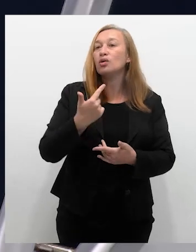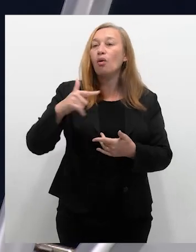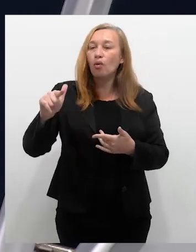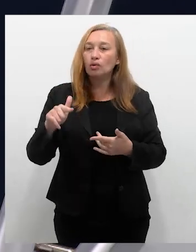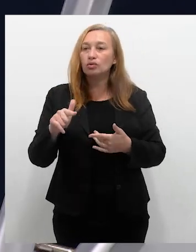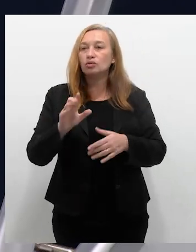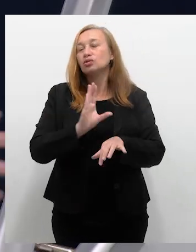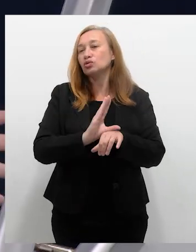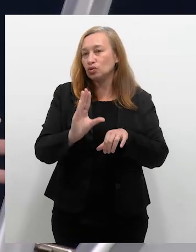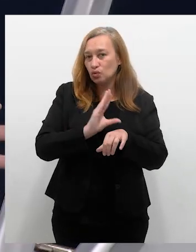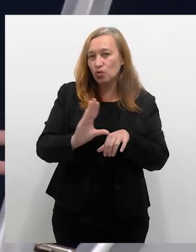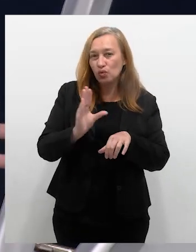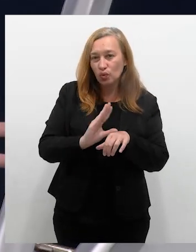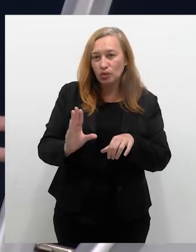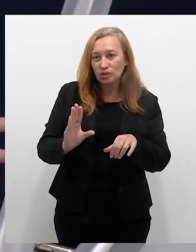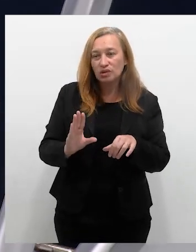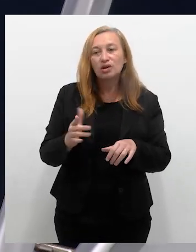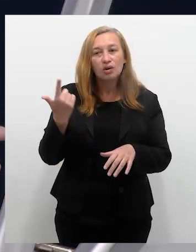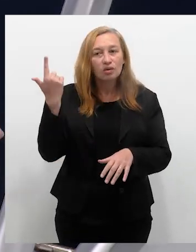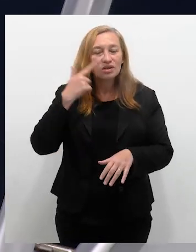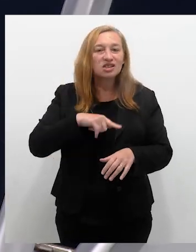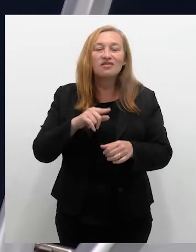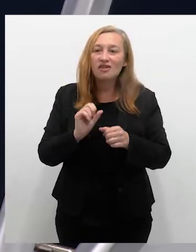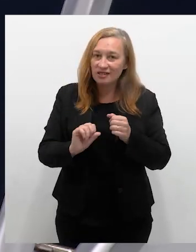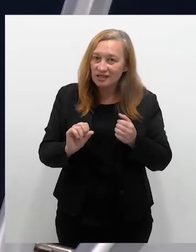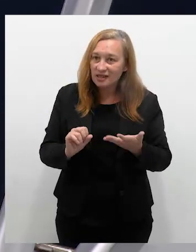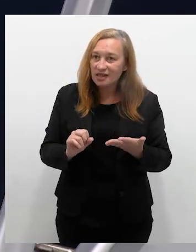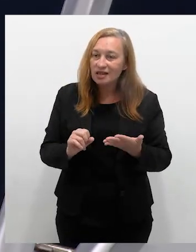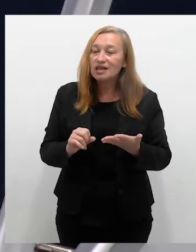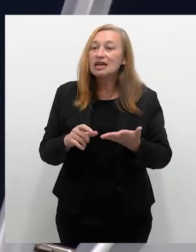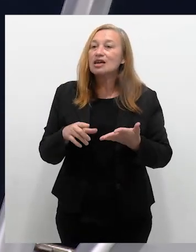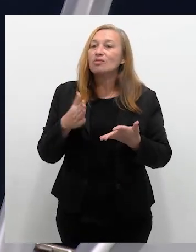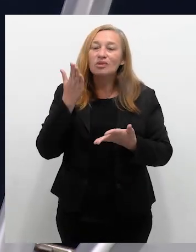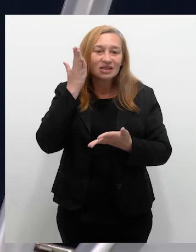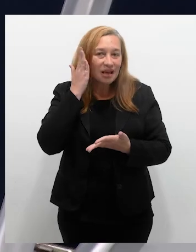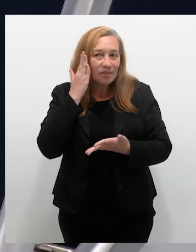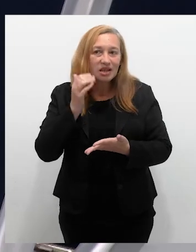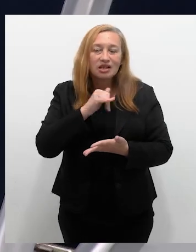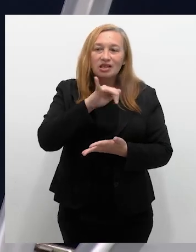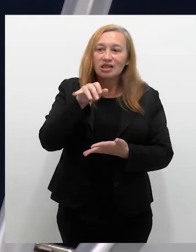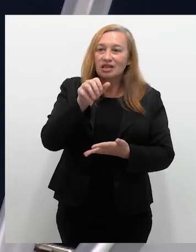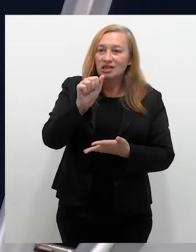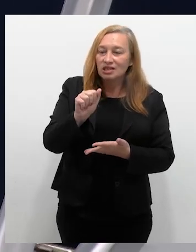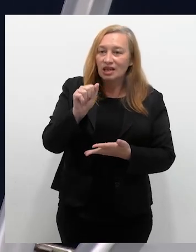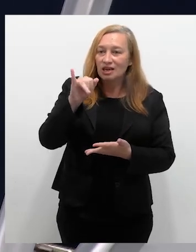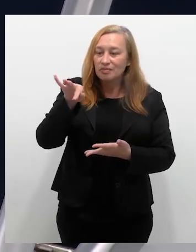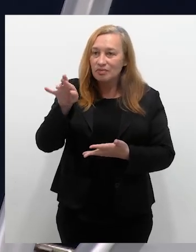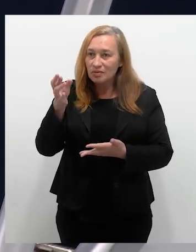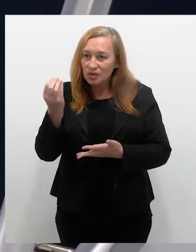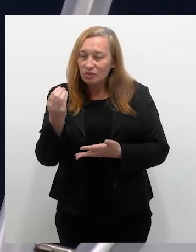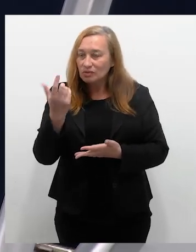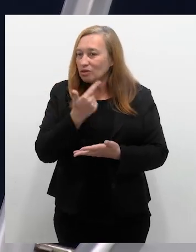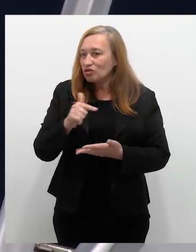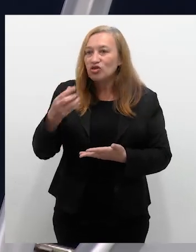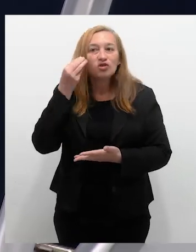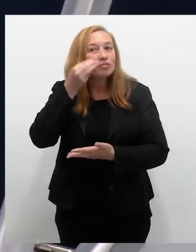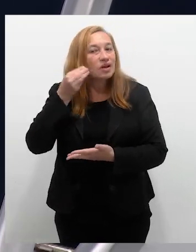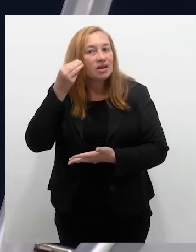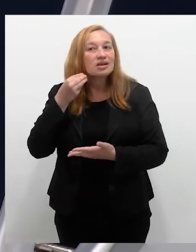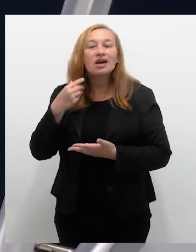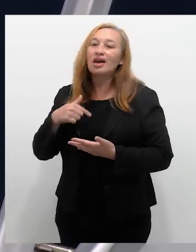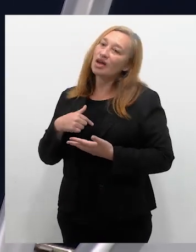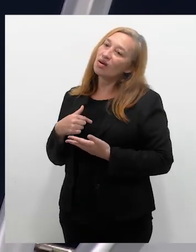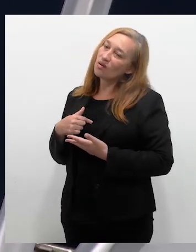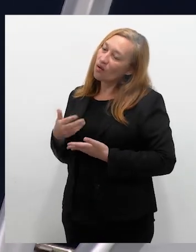porque eu fiz todos os cursos que estavam ao meu alcance. E como eu sabia que o Jaiminho não tinha essa experiência, eu